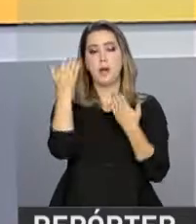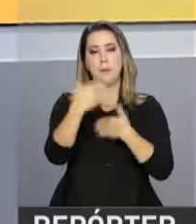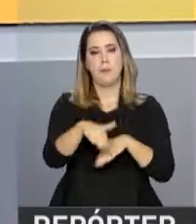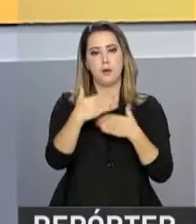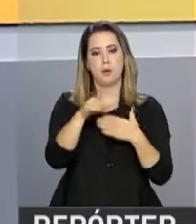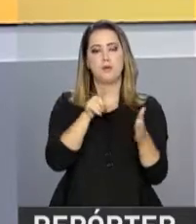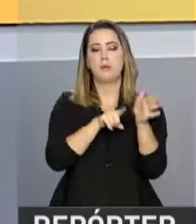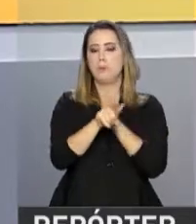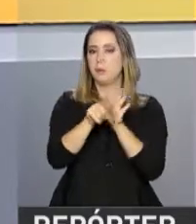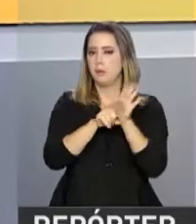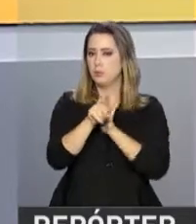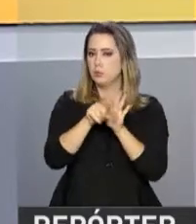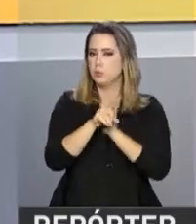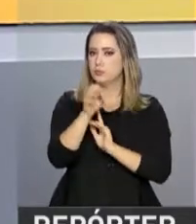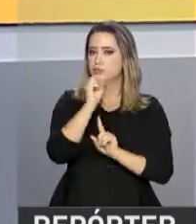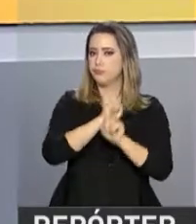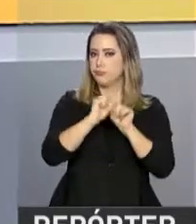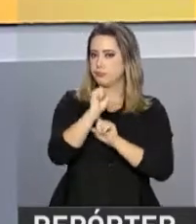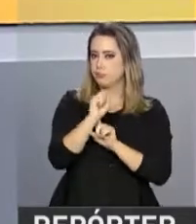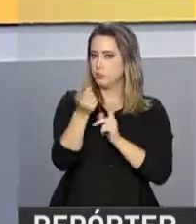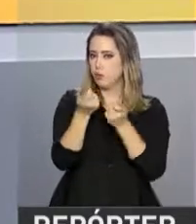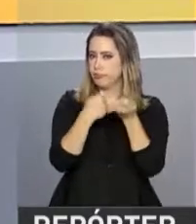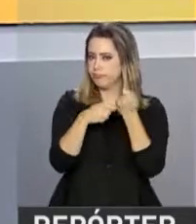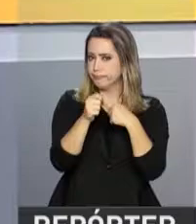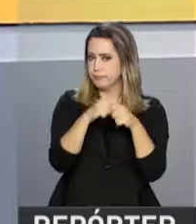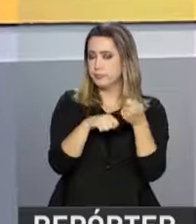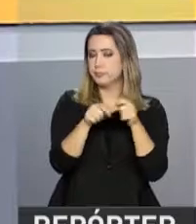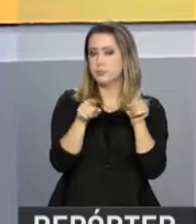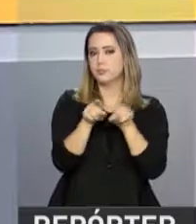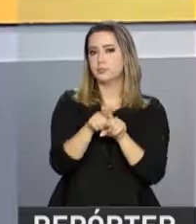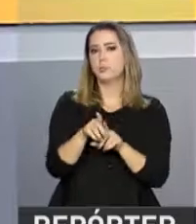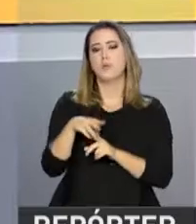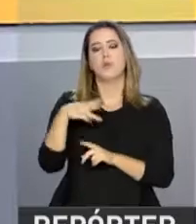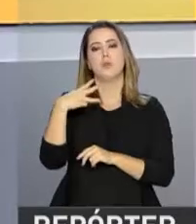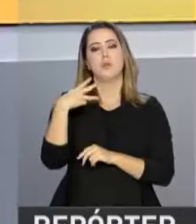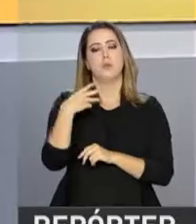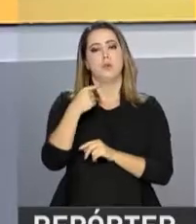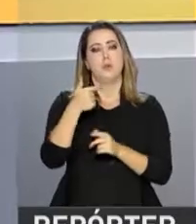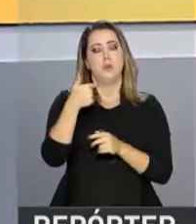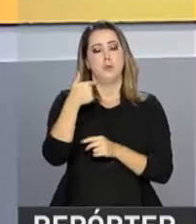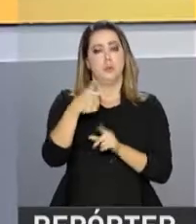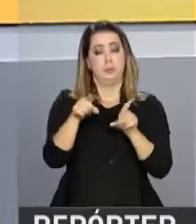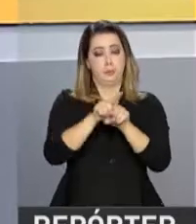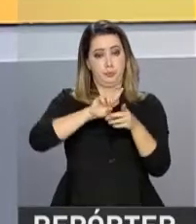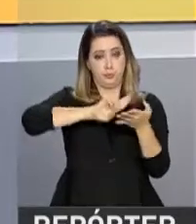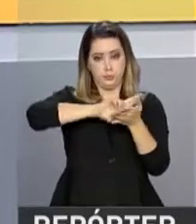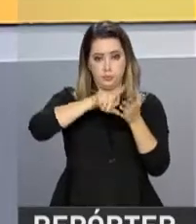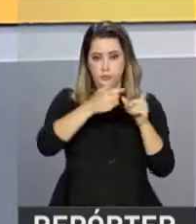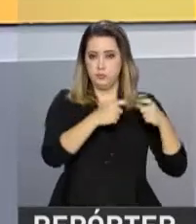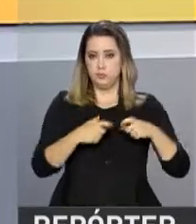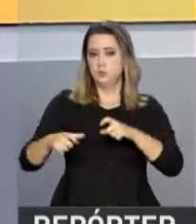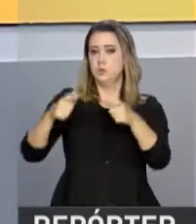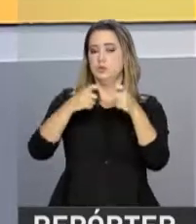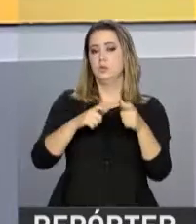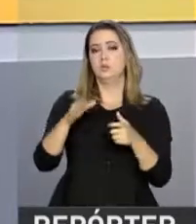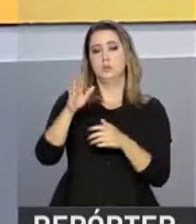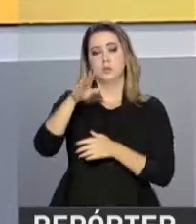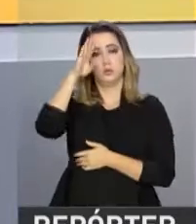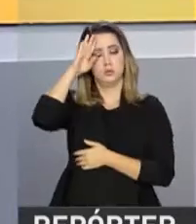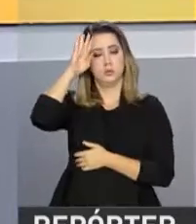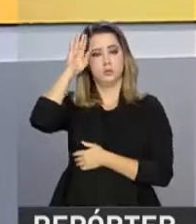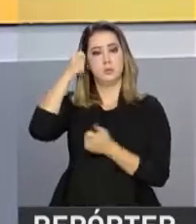neste ano mais de 530 mil estudantes de duas mil instituições de ensino superior estavam